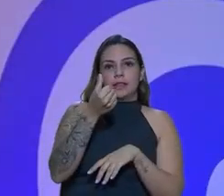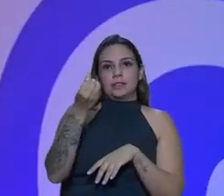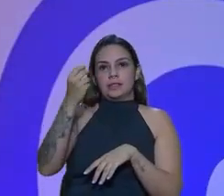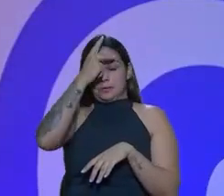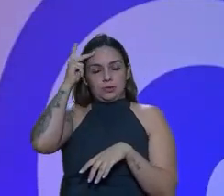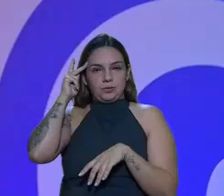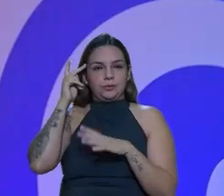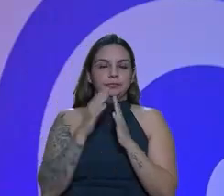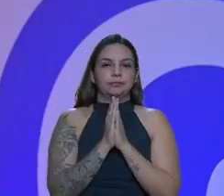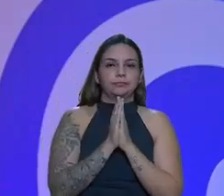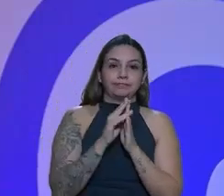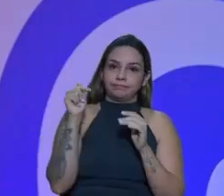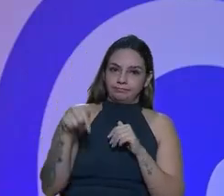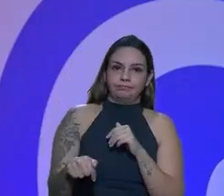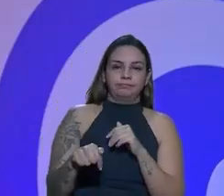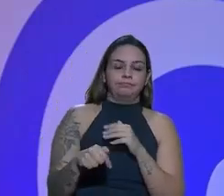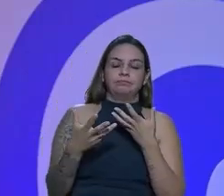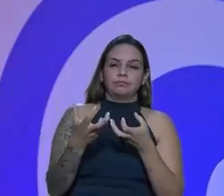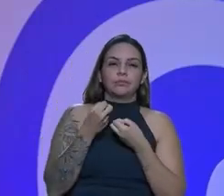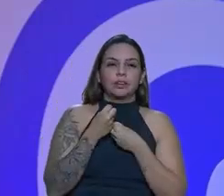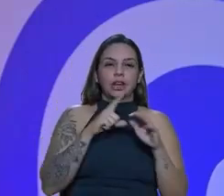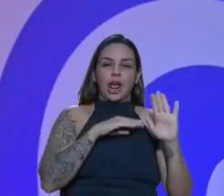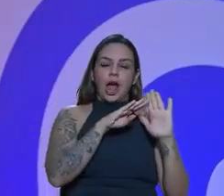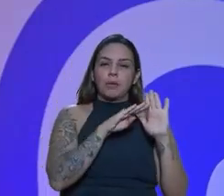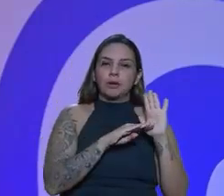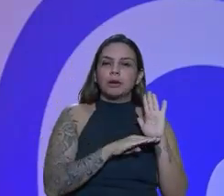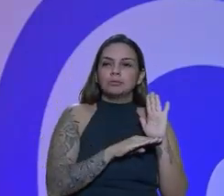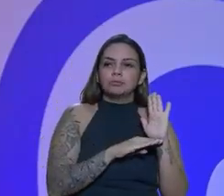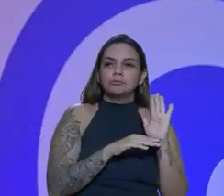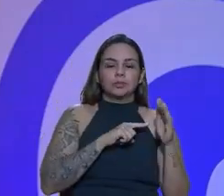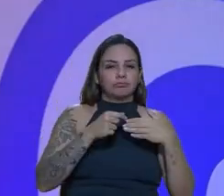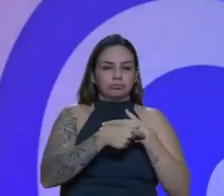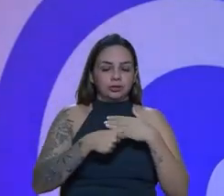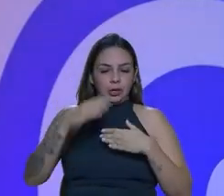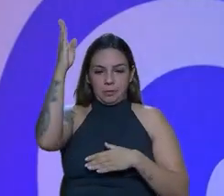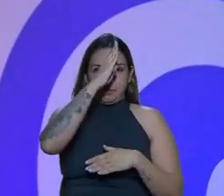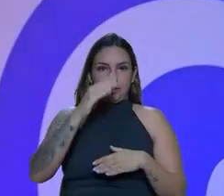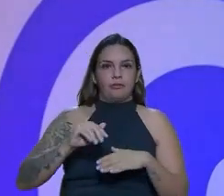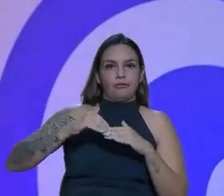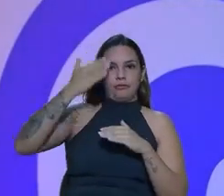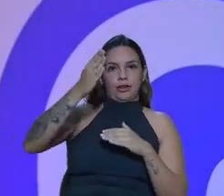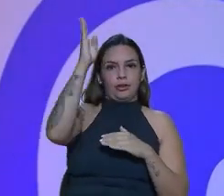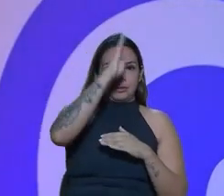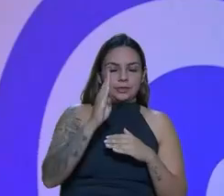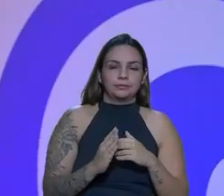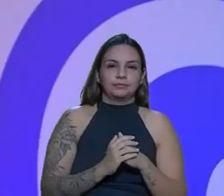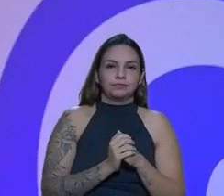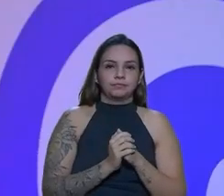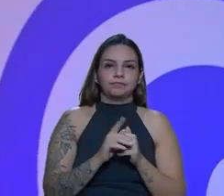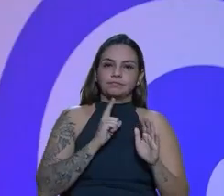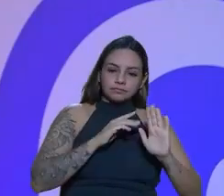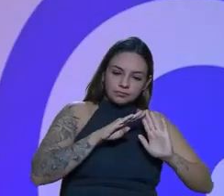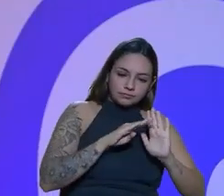600 pessoas. Aqui vamos receber a programação com autores nacionais e internacionais, além